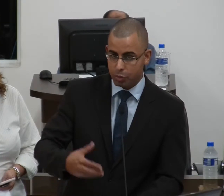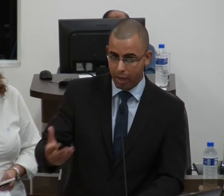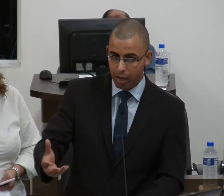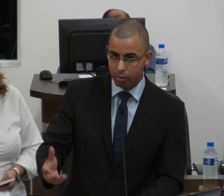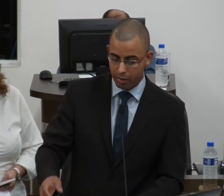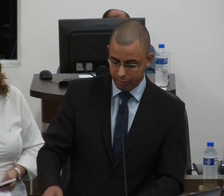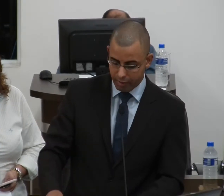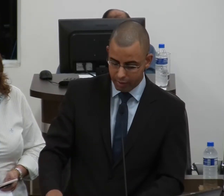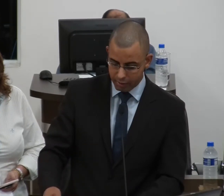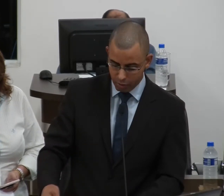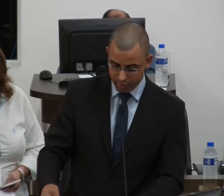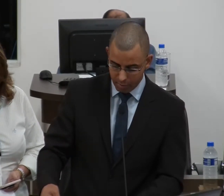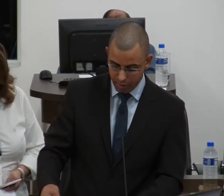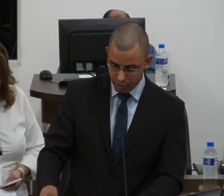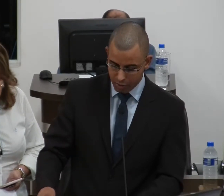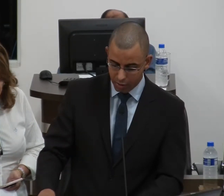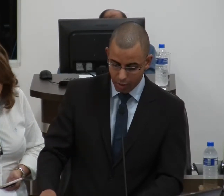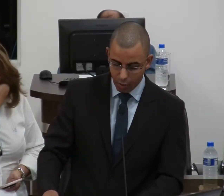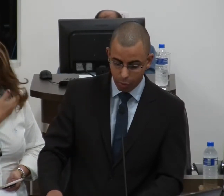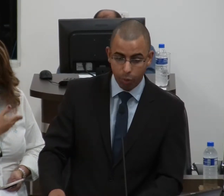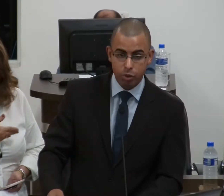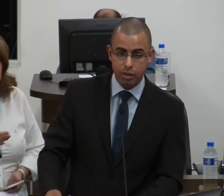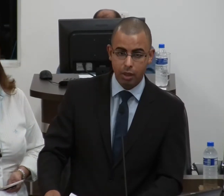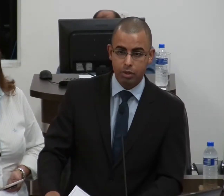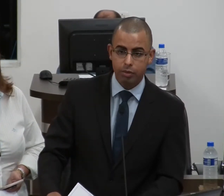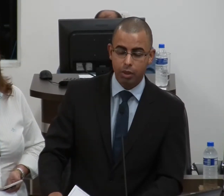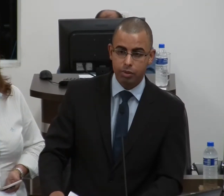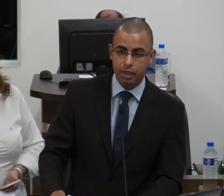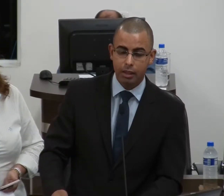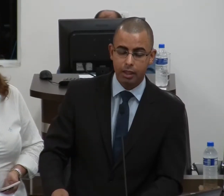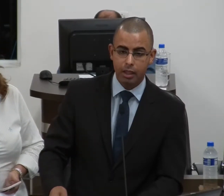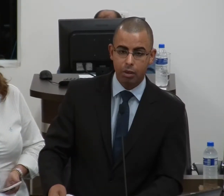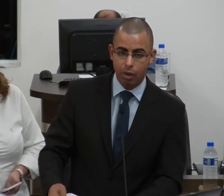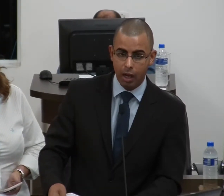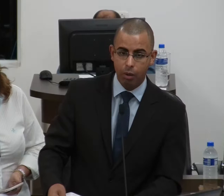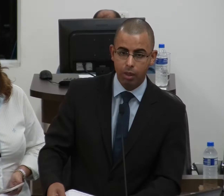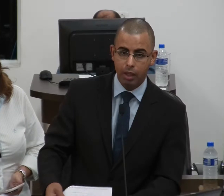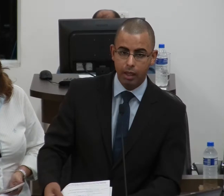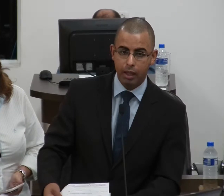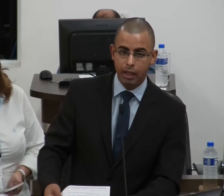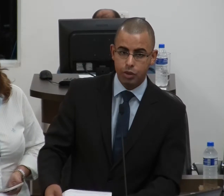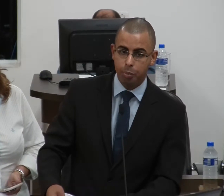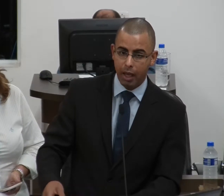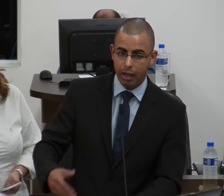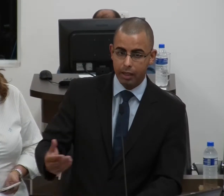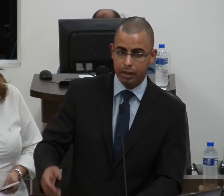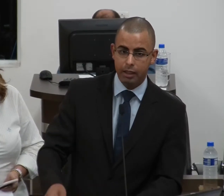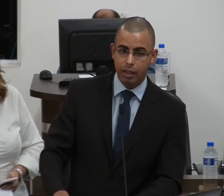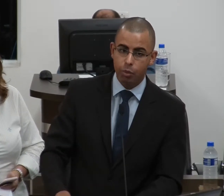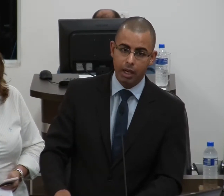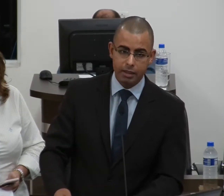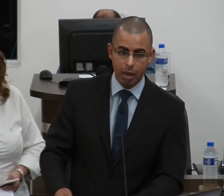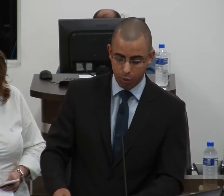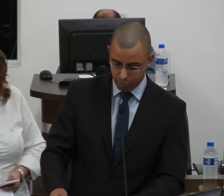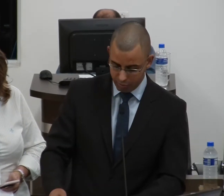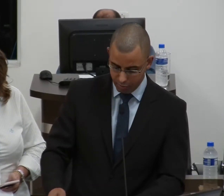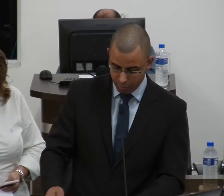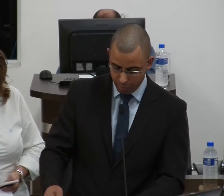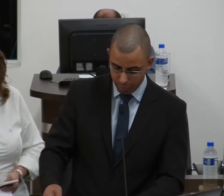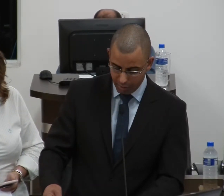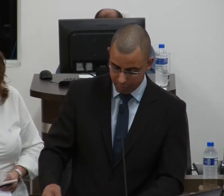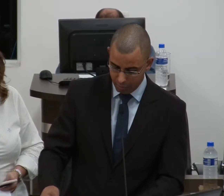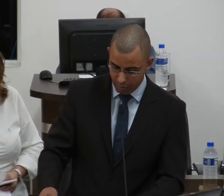esperam ver ansiosamente o posto de saúde que foi anunciado naquele local de pé e atendendo o mais rápido